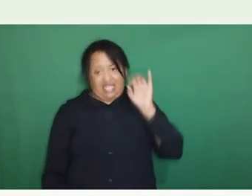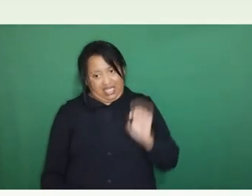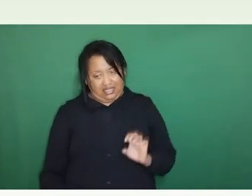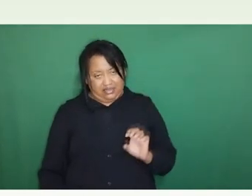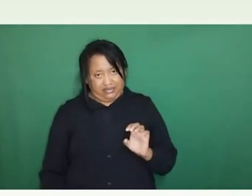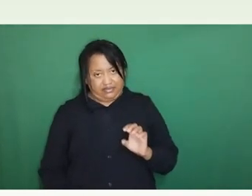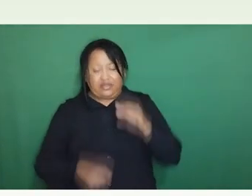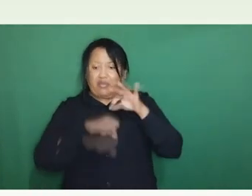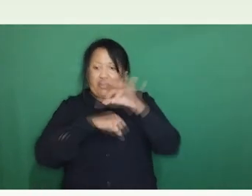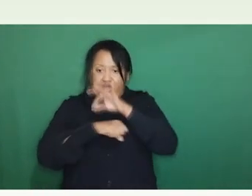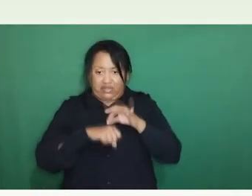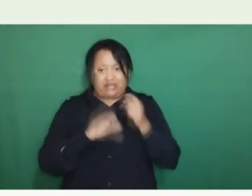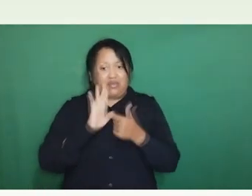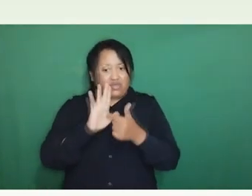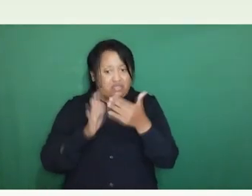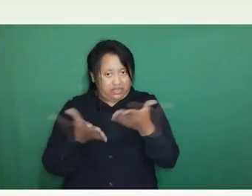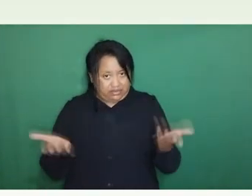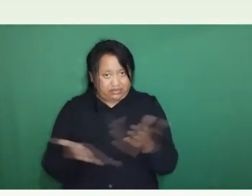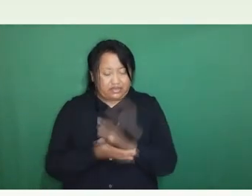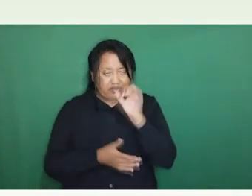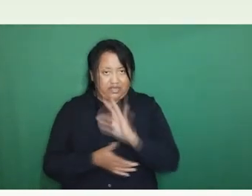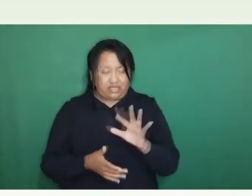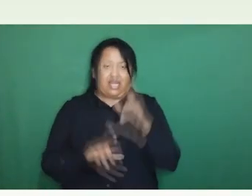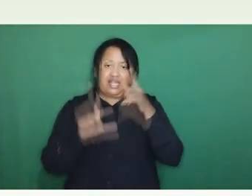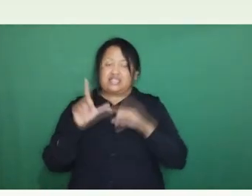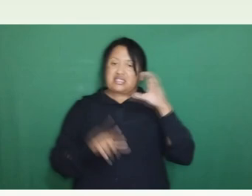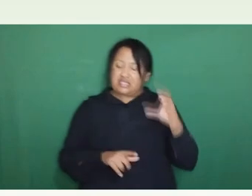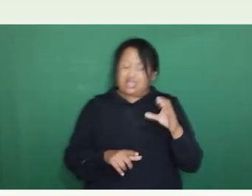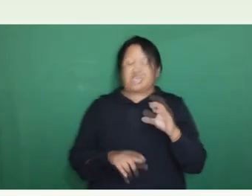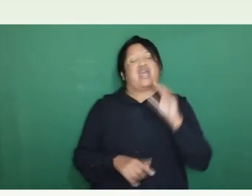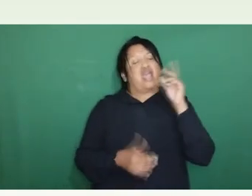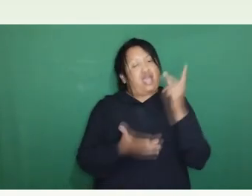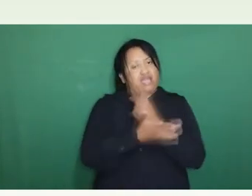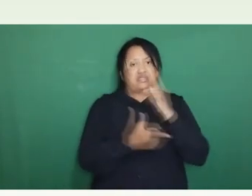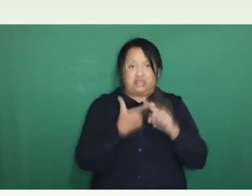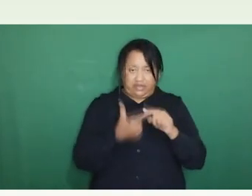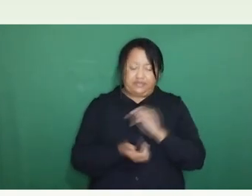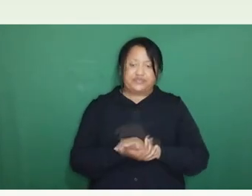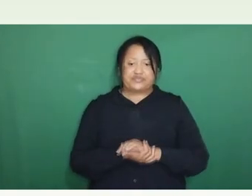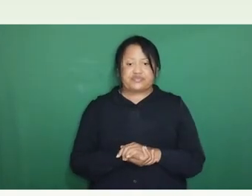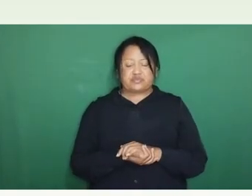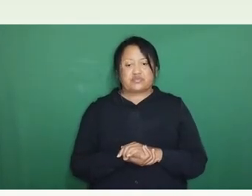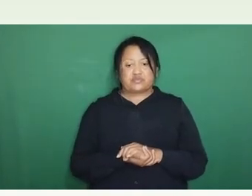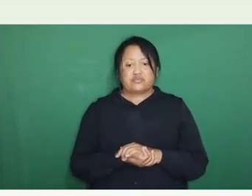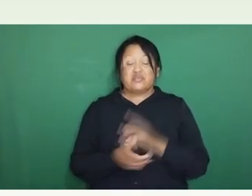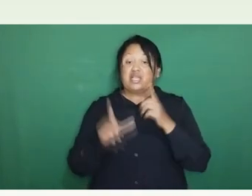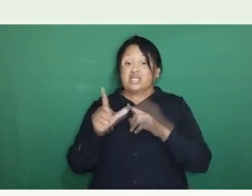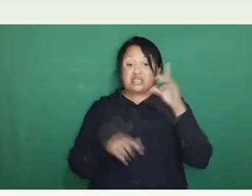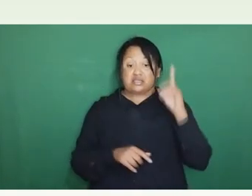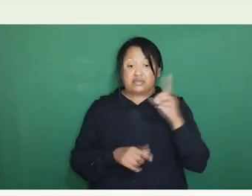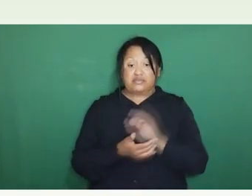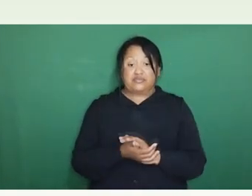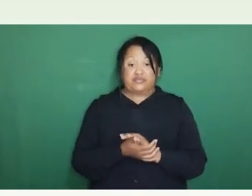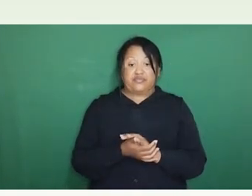hidrogênio ligação intermolecular então letra c é falsa letra